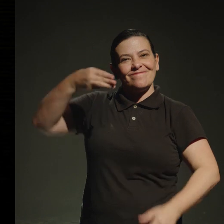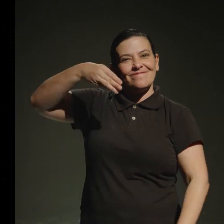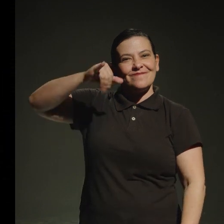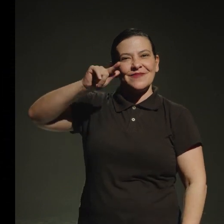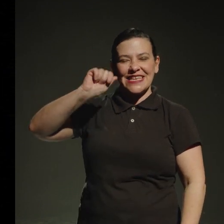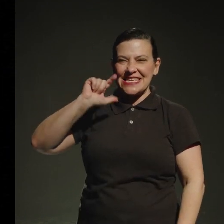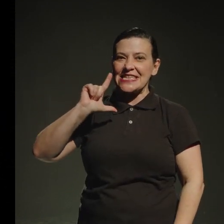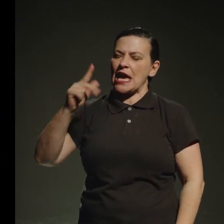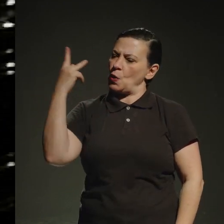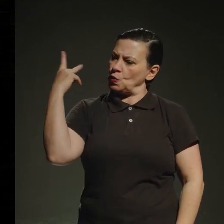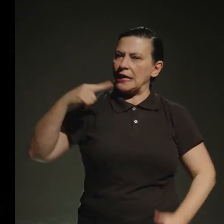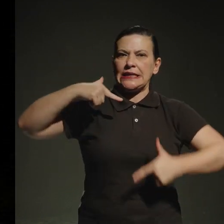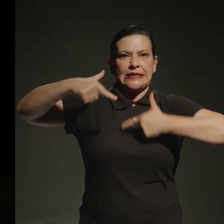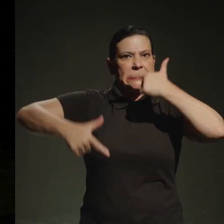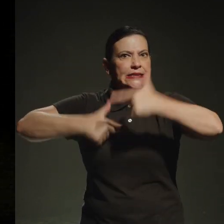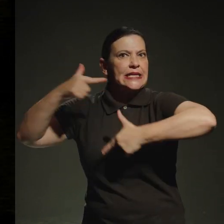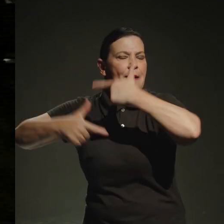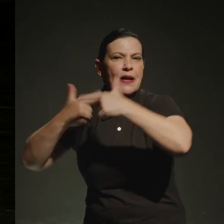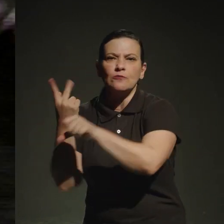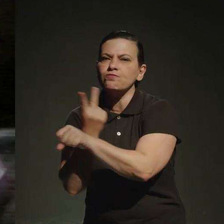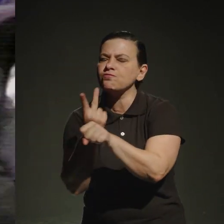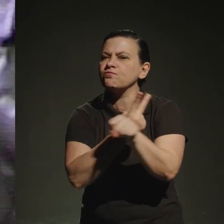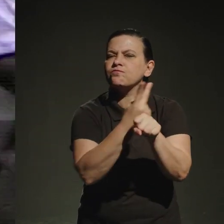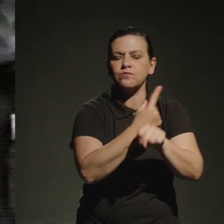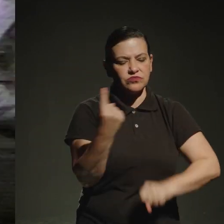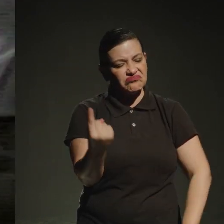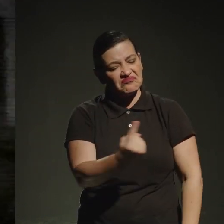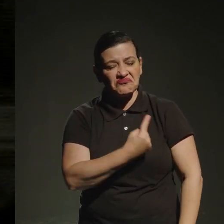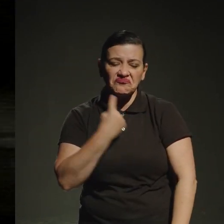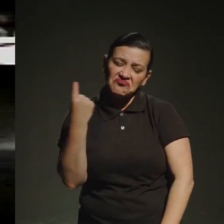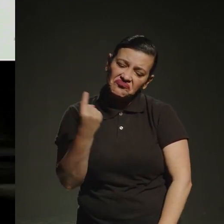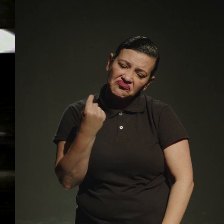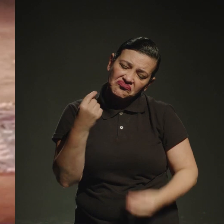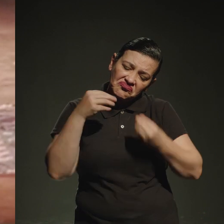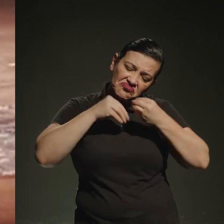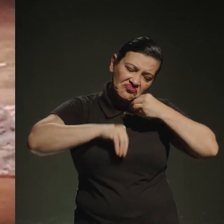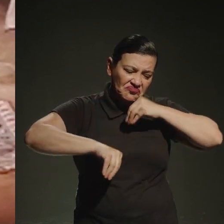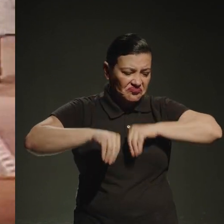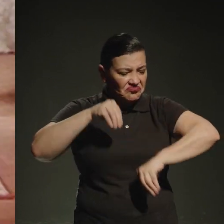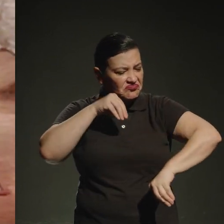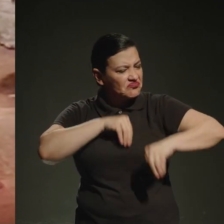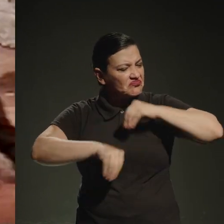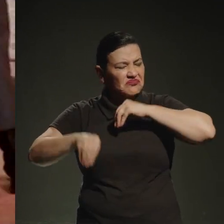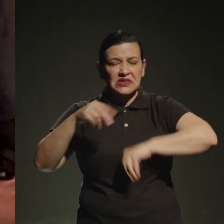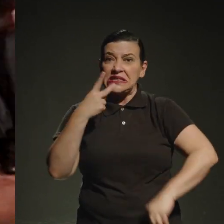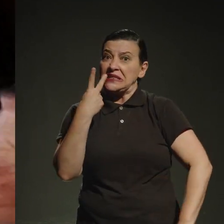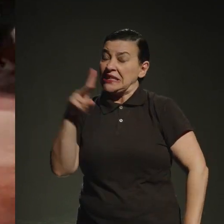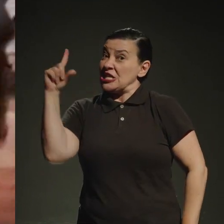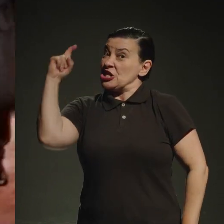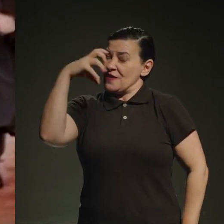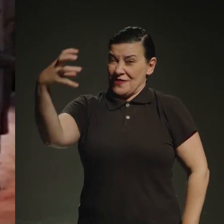in the Rain. I'm singing in the rain. I'm singing in the rain. Just singing.